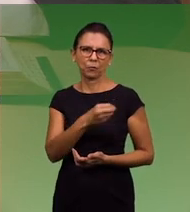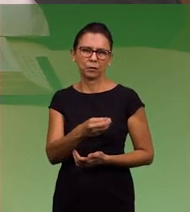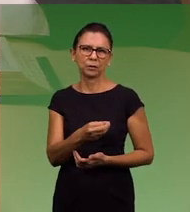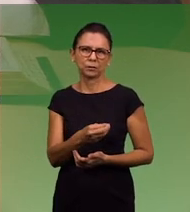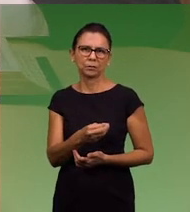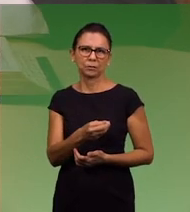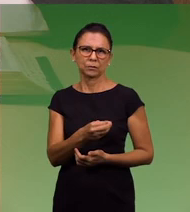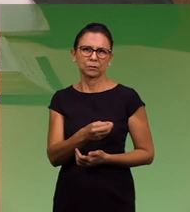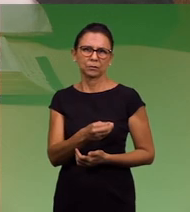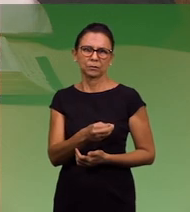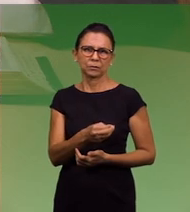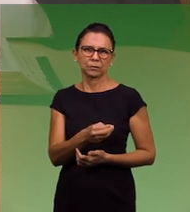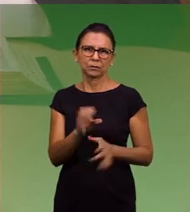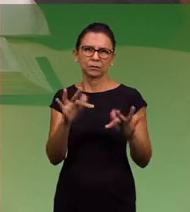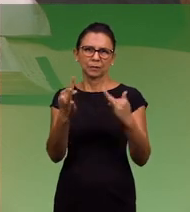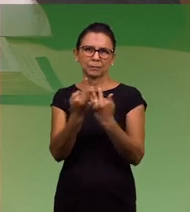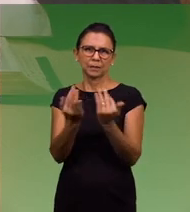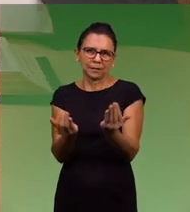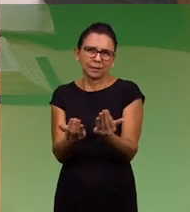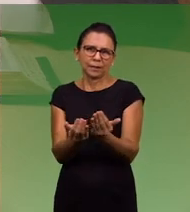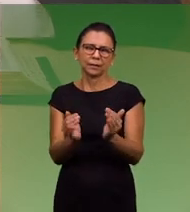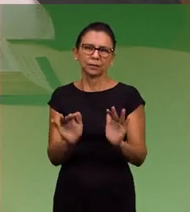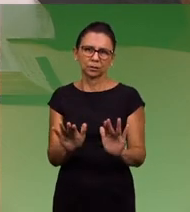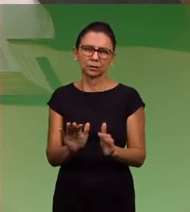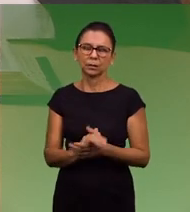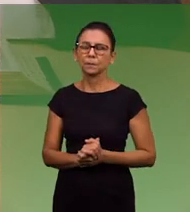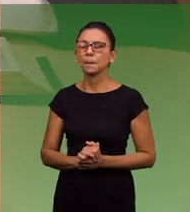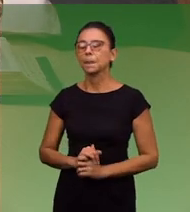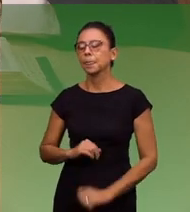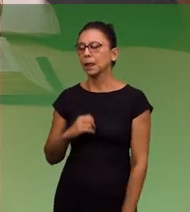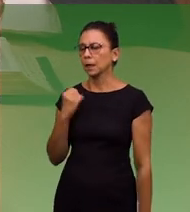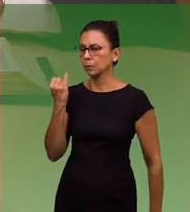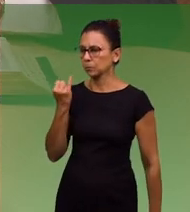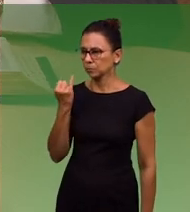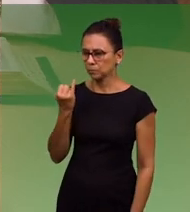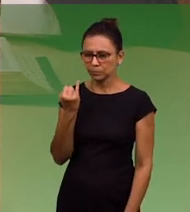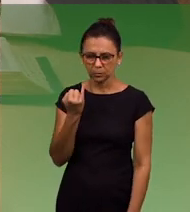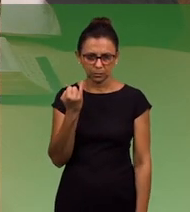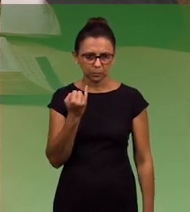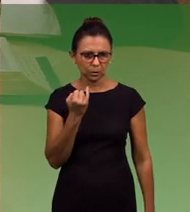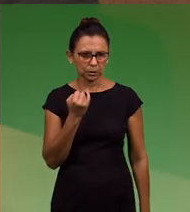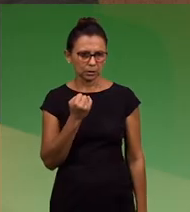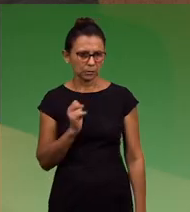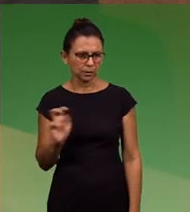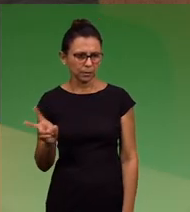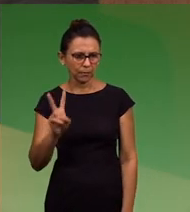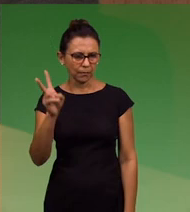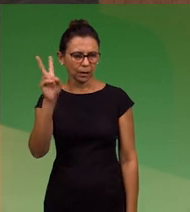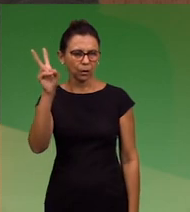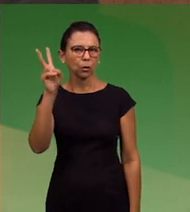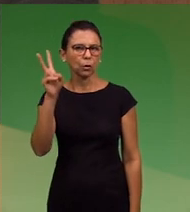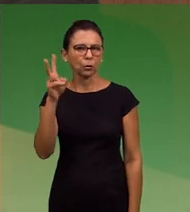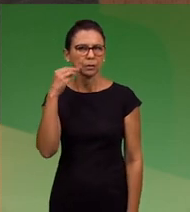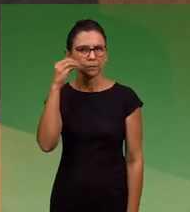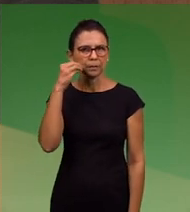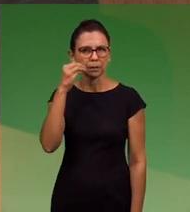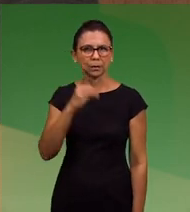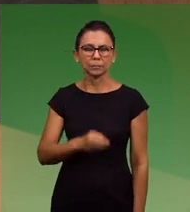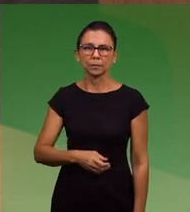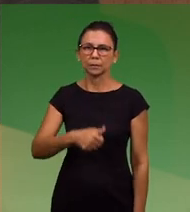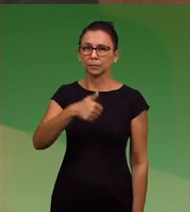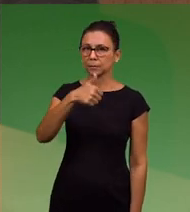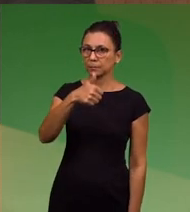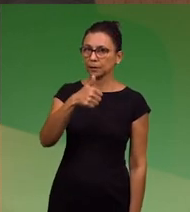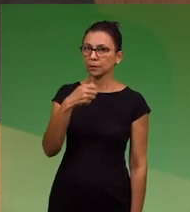muito importante a você que nos ouve sobre isso, a valorização dessa experiência. Buscai primeiro o reino de Deus